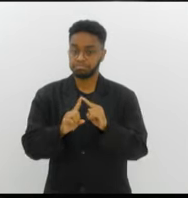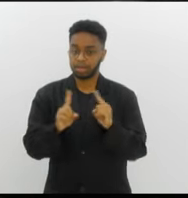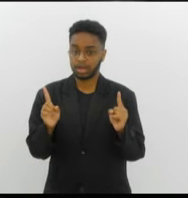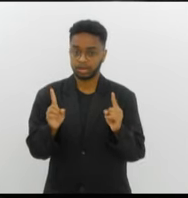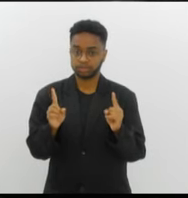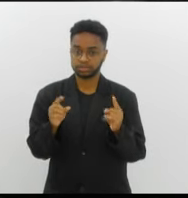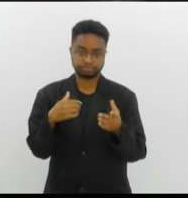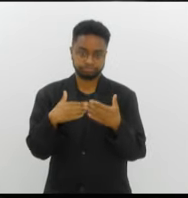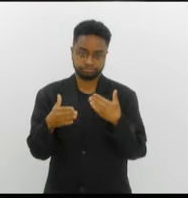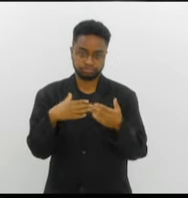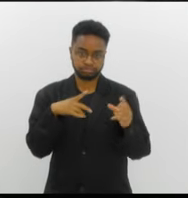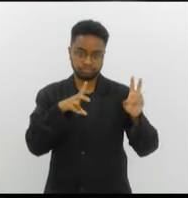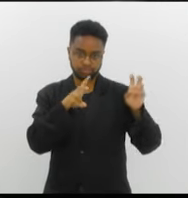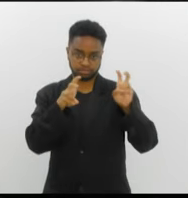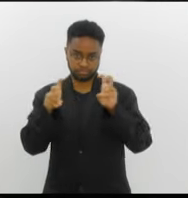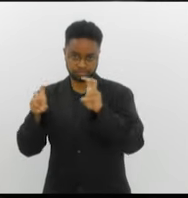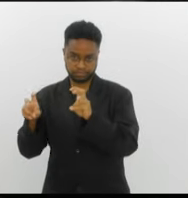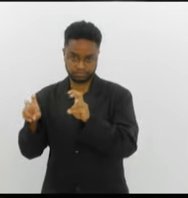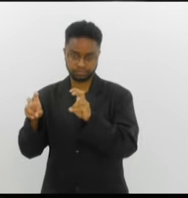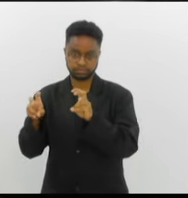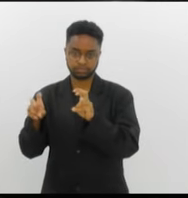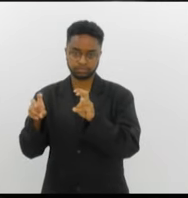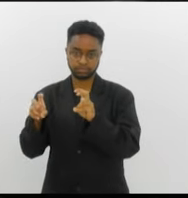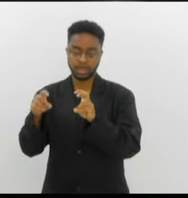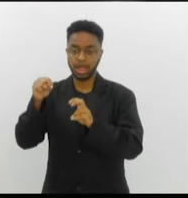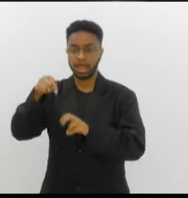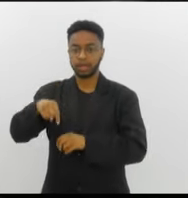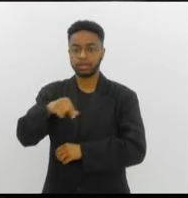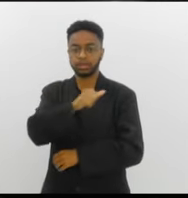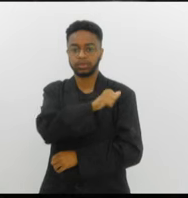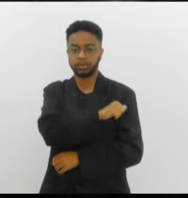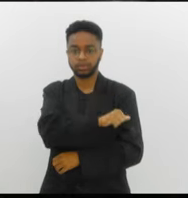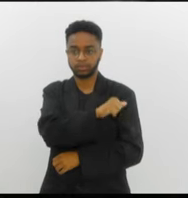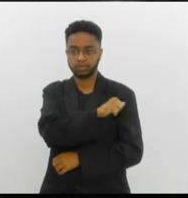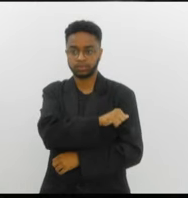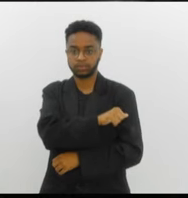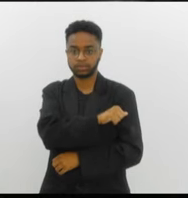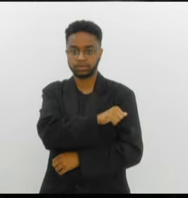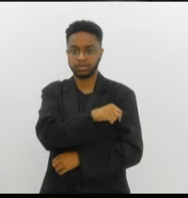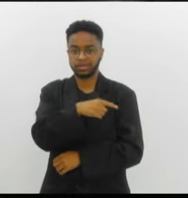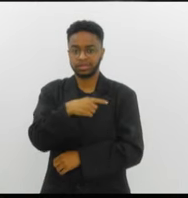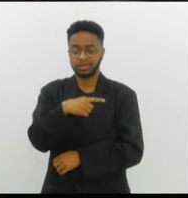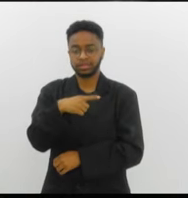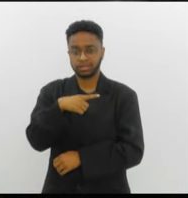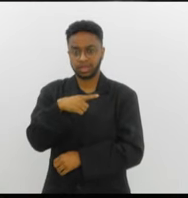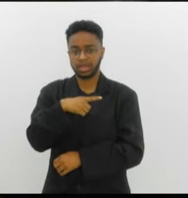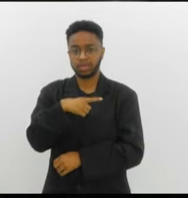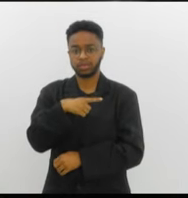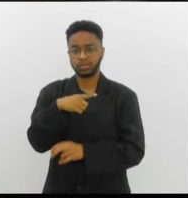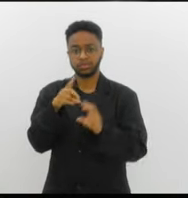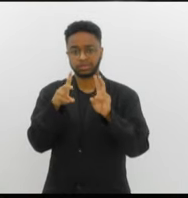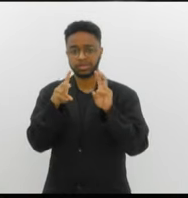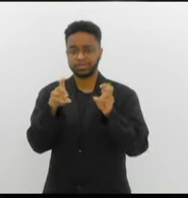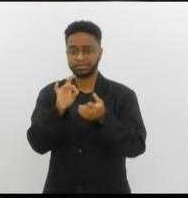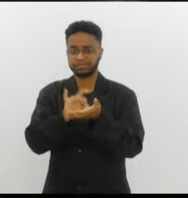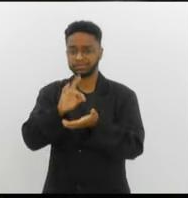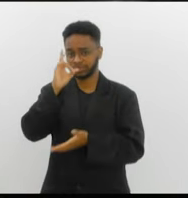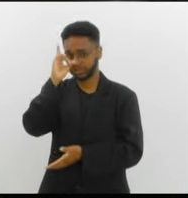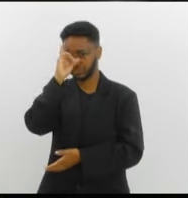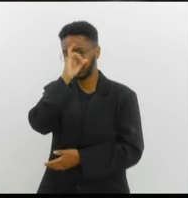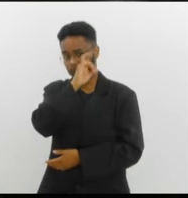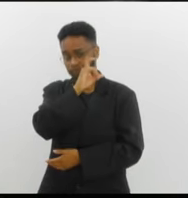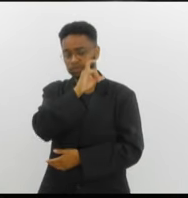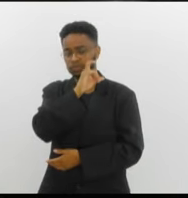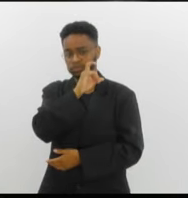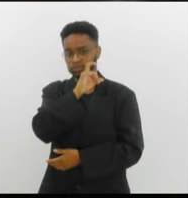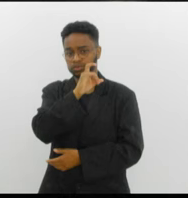independente dessas questões, o Estado vive numa situação de enorme dificuldade